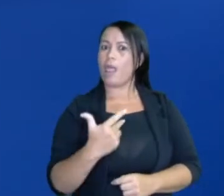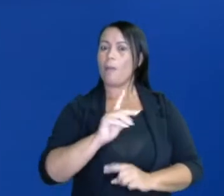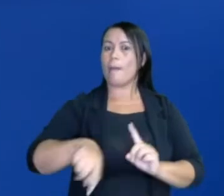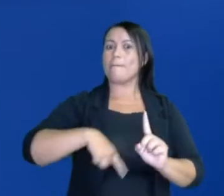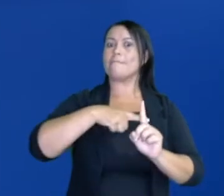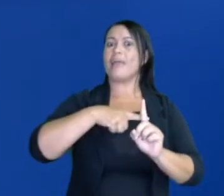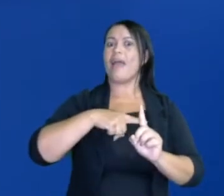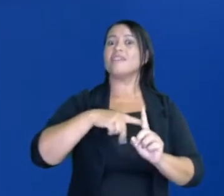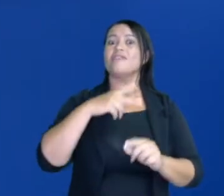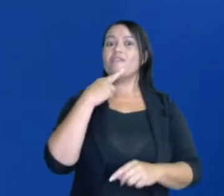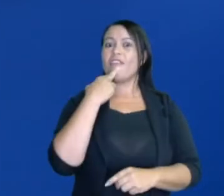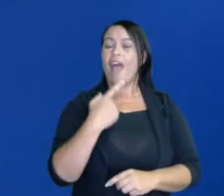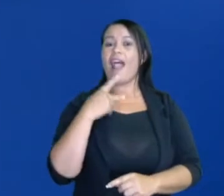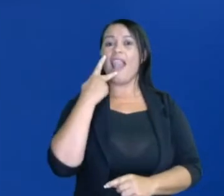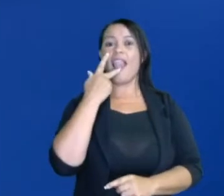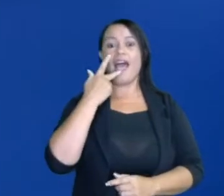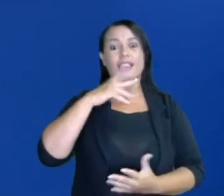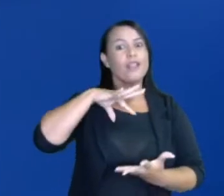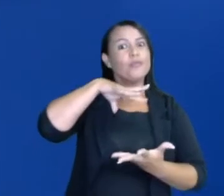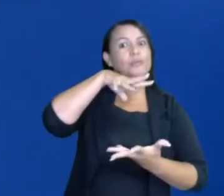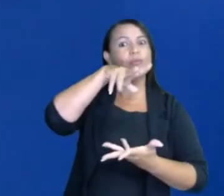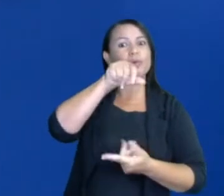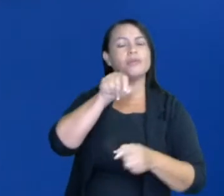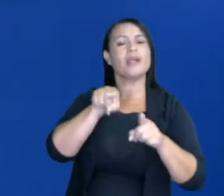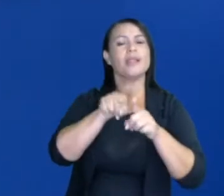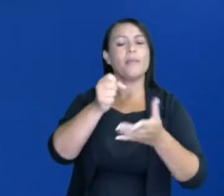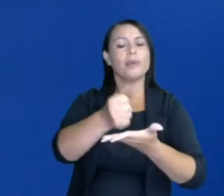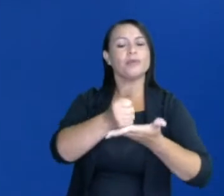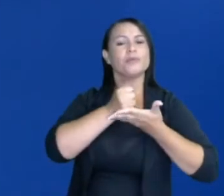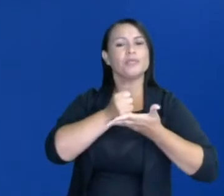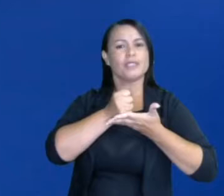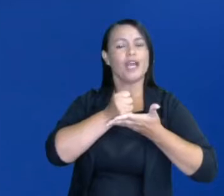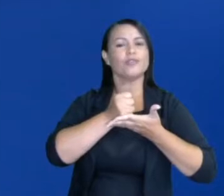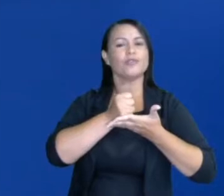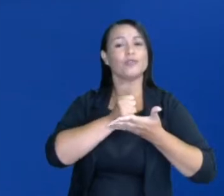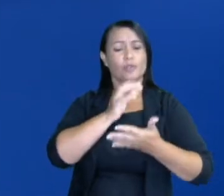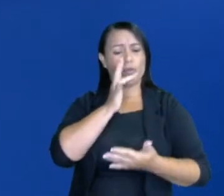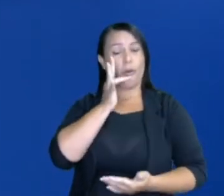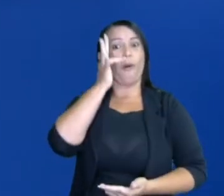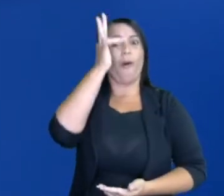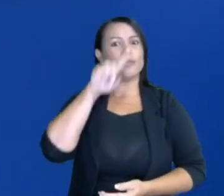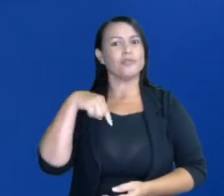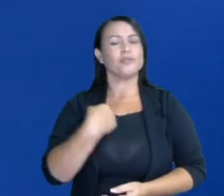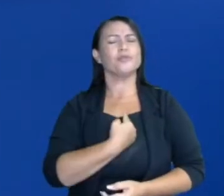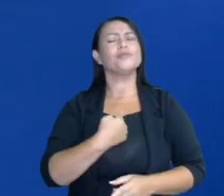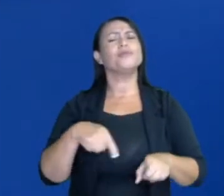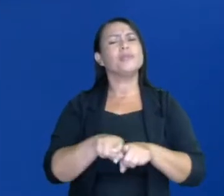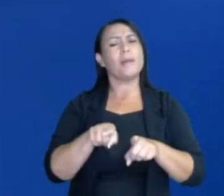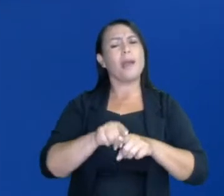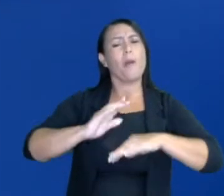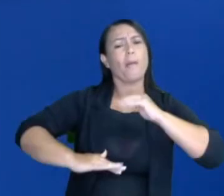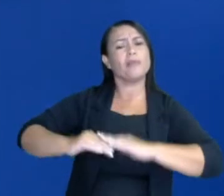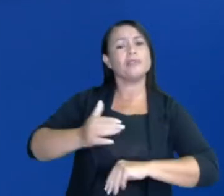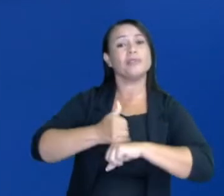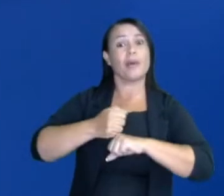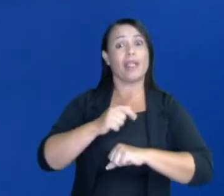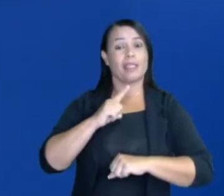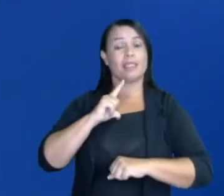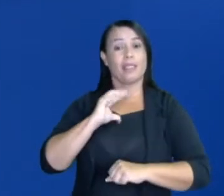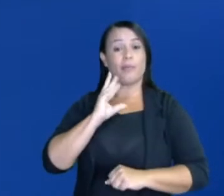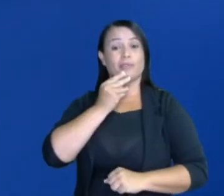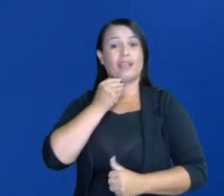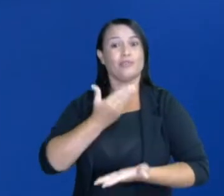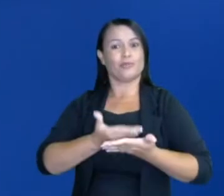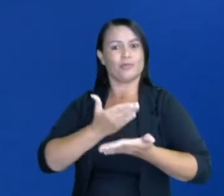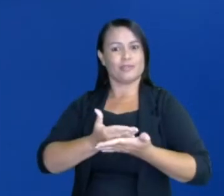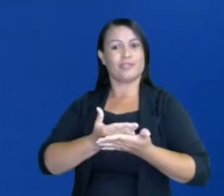no mundo e ele nos ajuda na nossa carreira. Então, ter a oportunidade de estudar o espanhol na